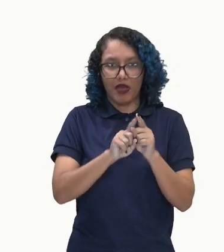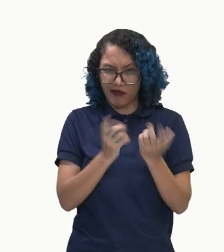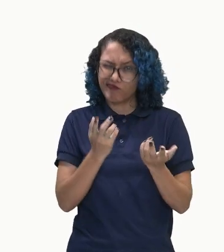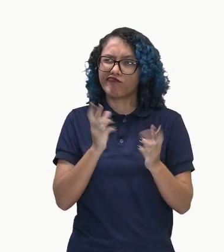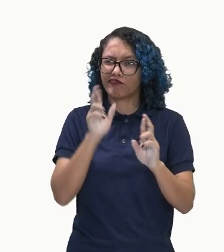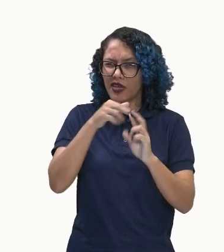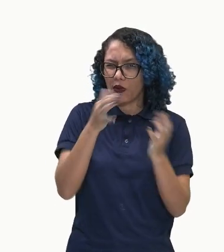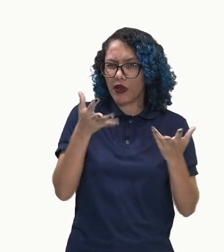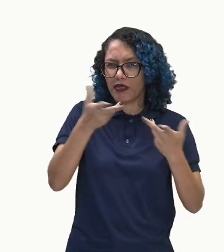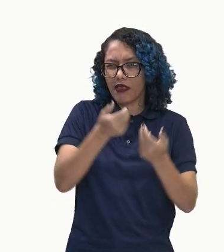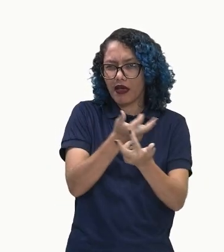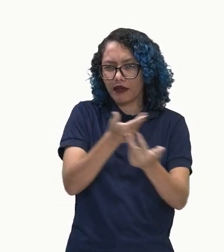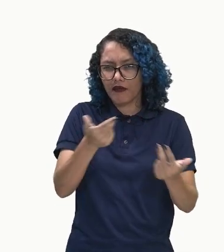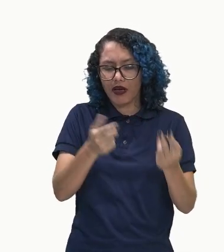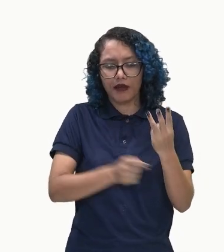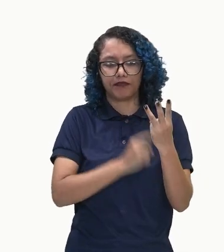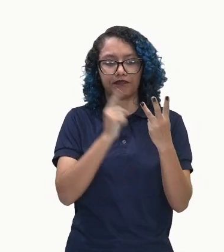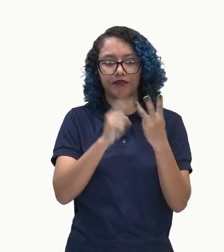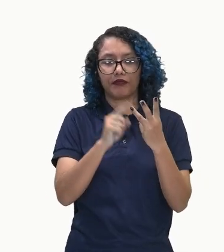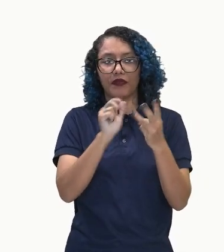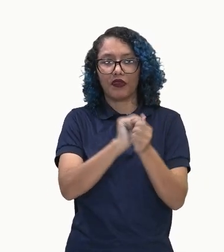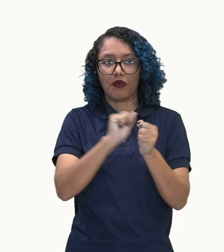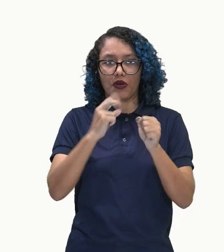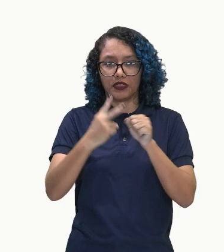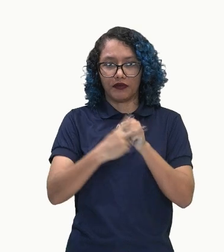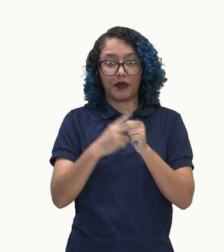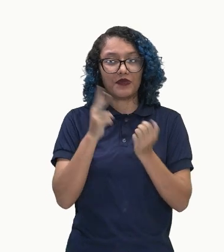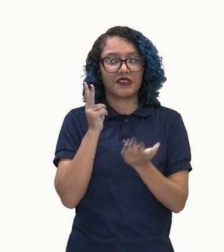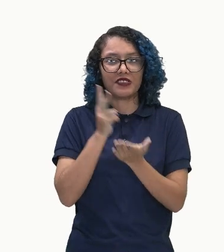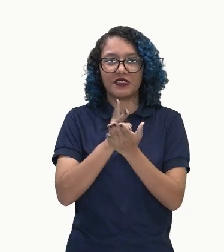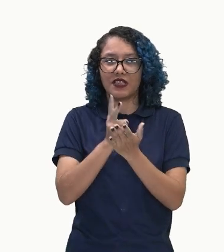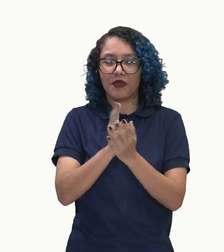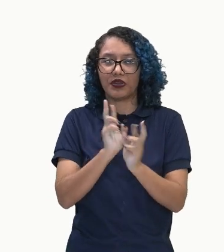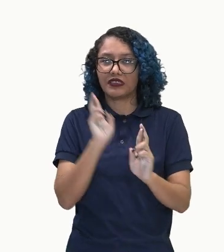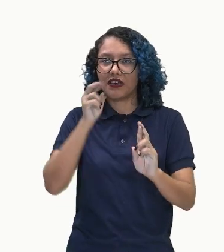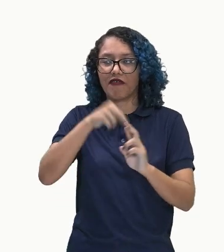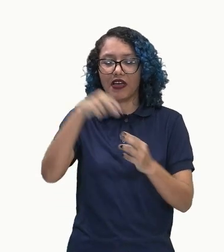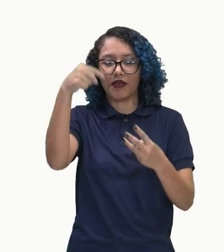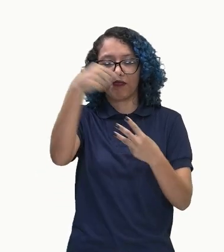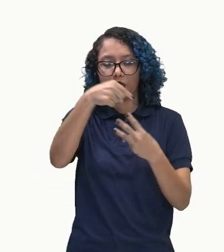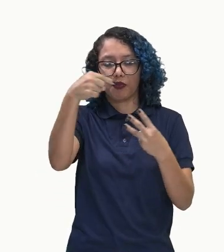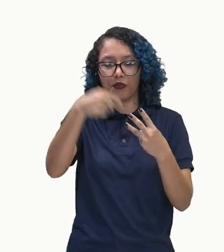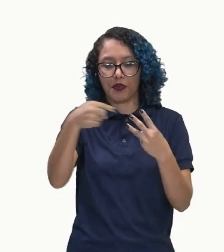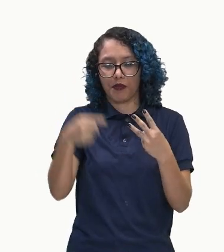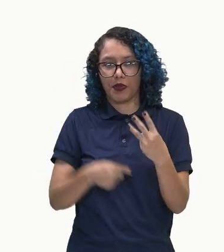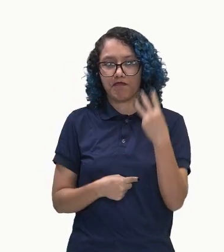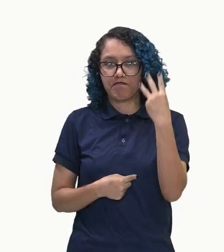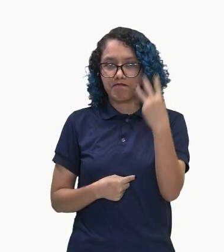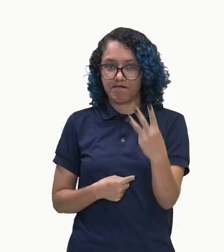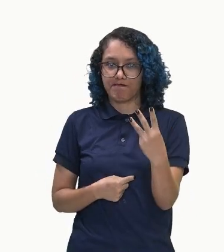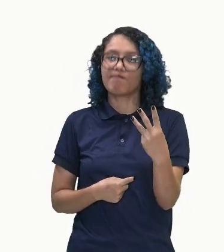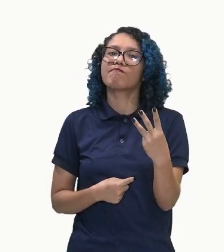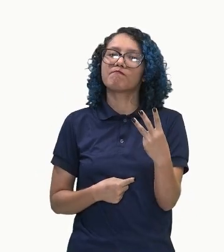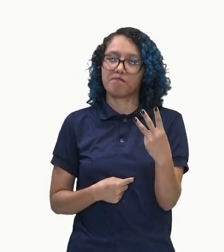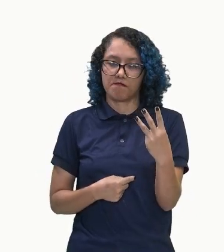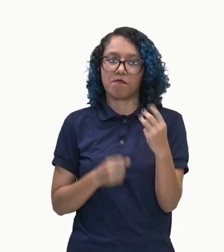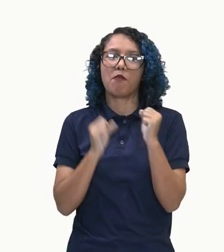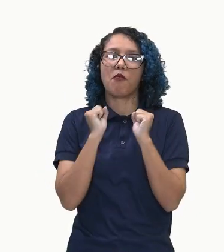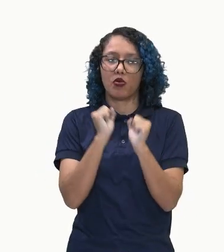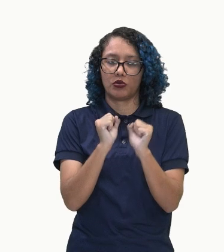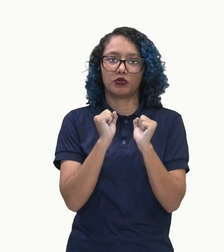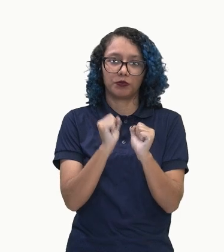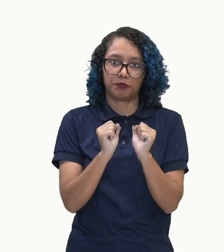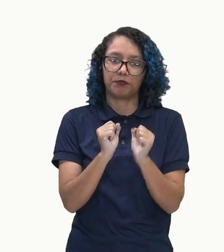os advérbios. Então, um advérbio ele está sempre modificando ou descrevendo um verbo, um adjetivo ou até mesmo um outro